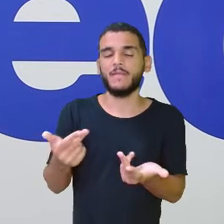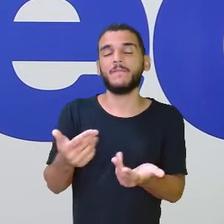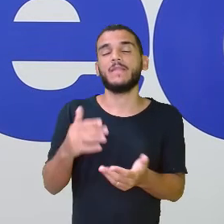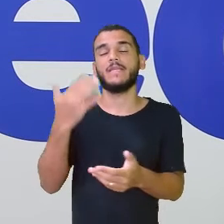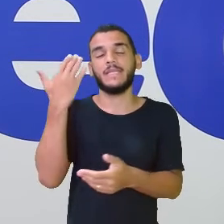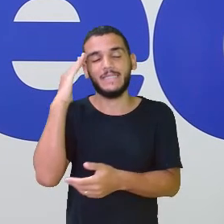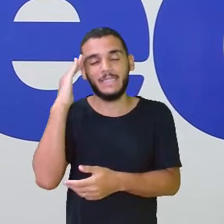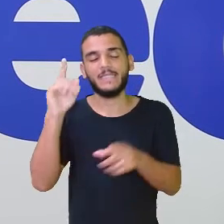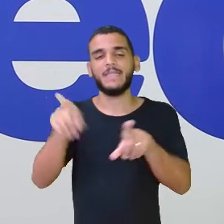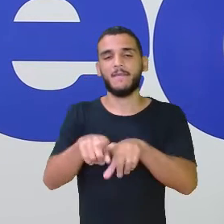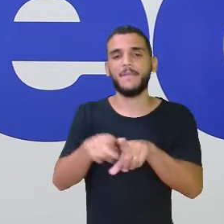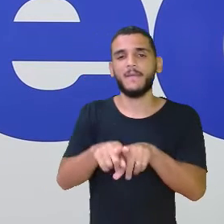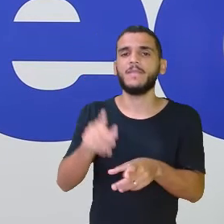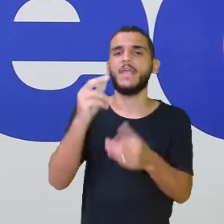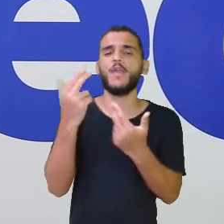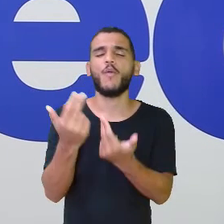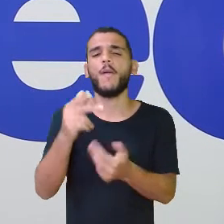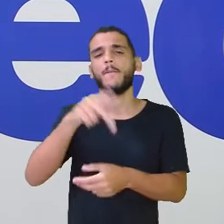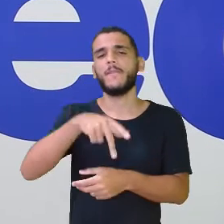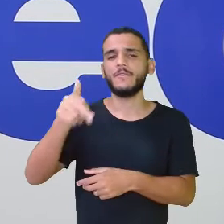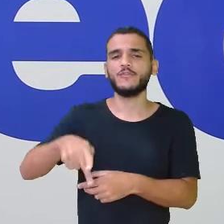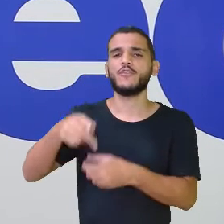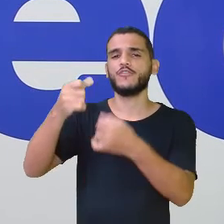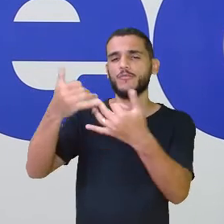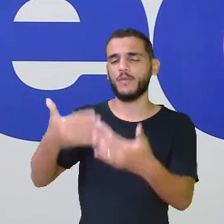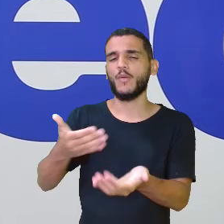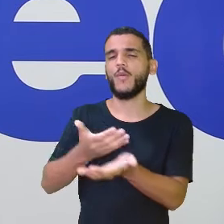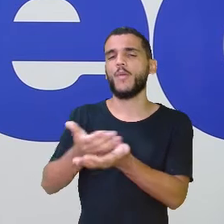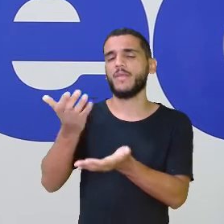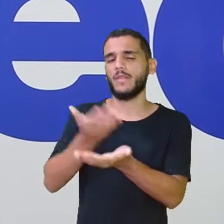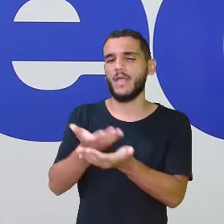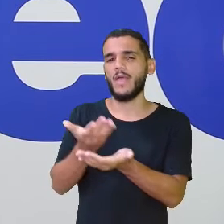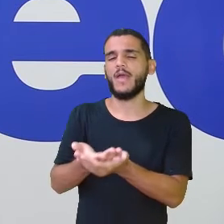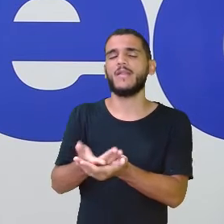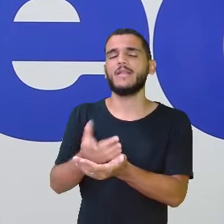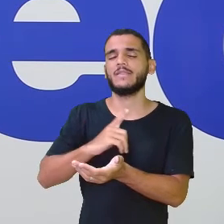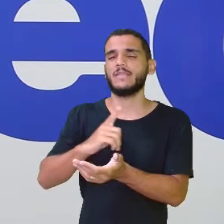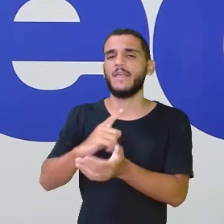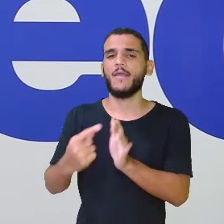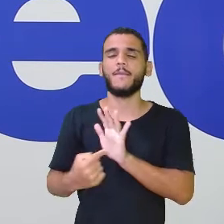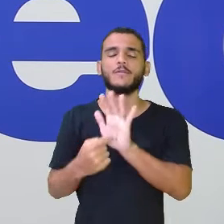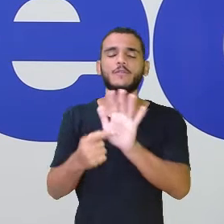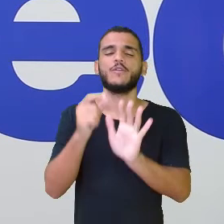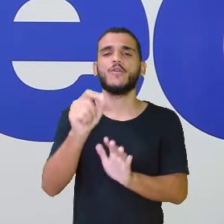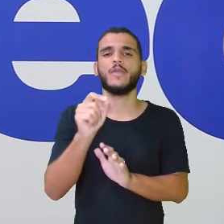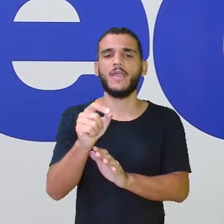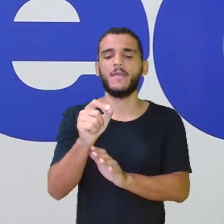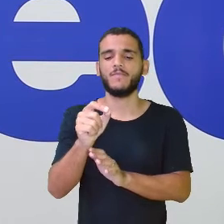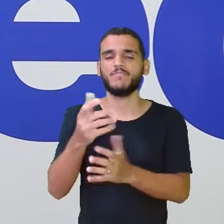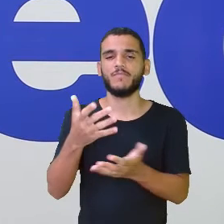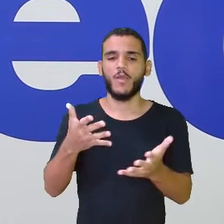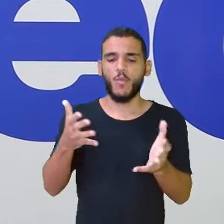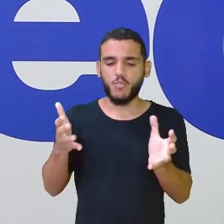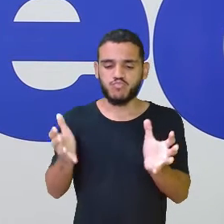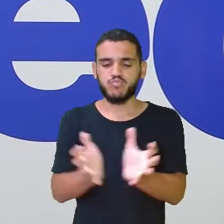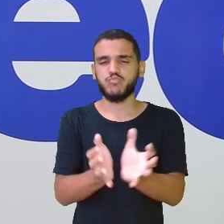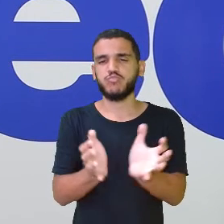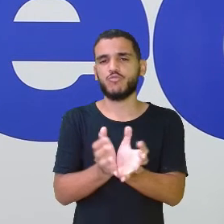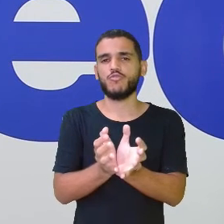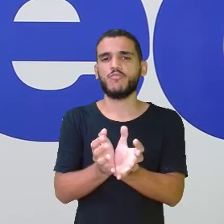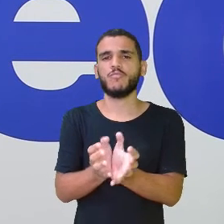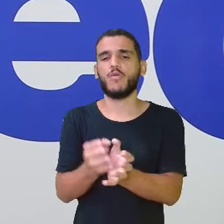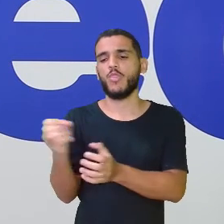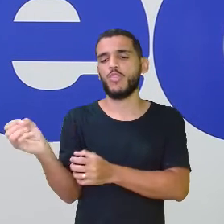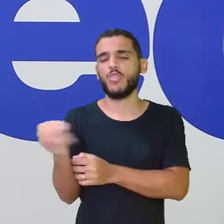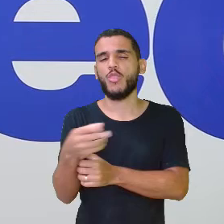professor Luciano mesmo trouxe no início da aula, né, uma imagem de neonazista, né? Você vê um movimento aí